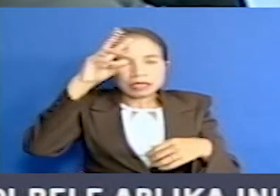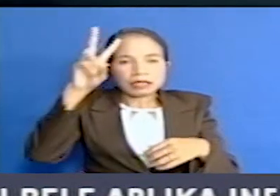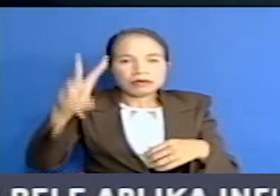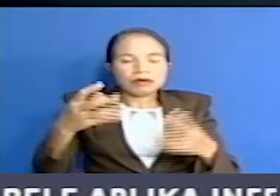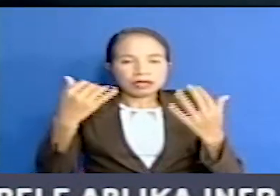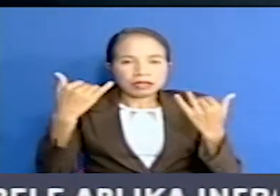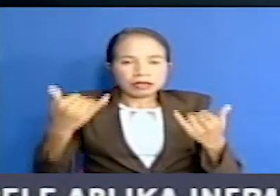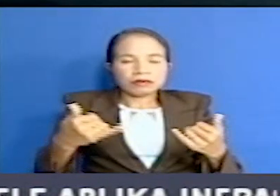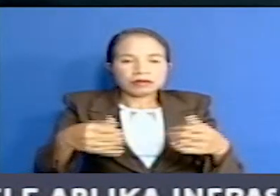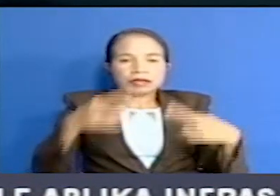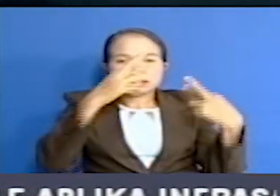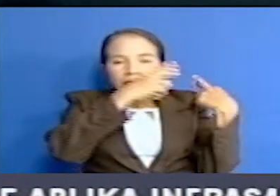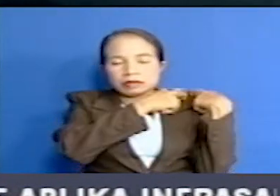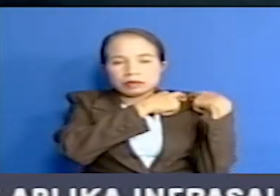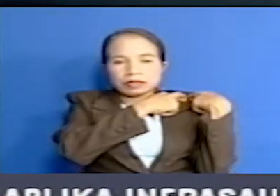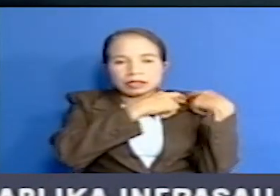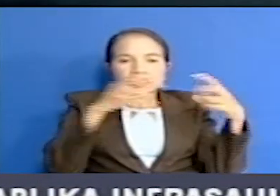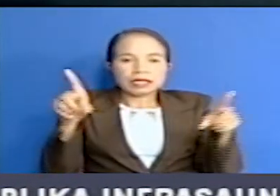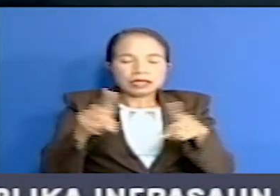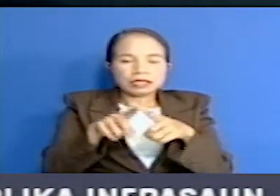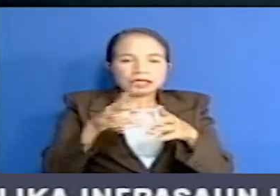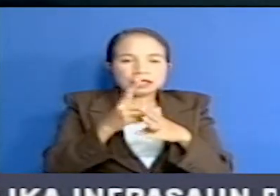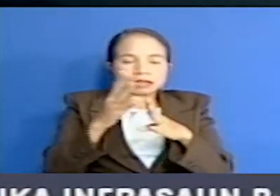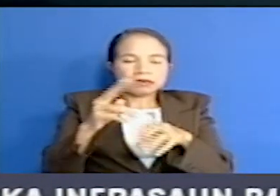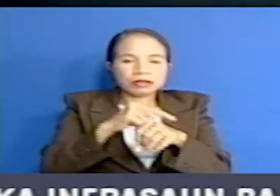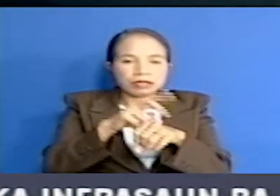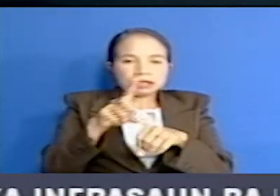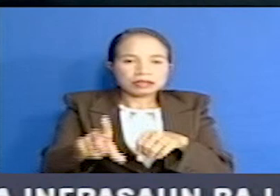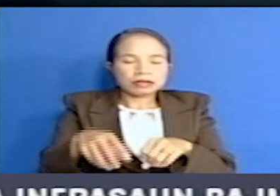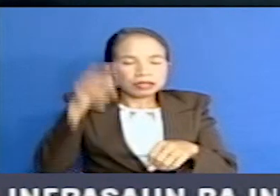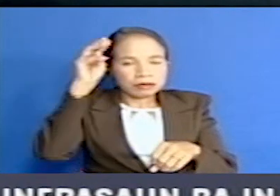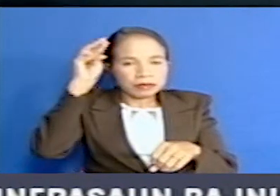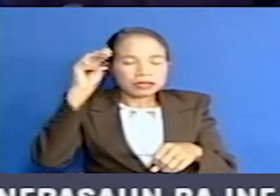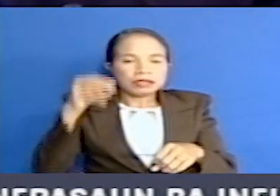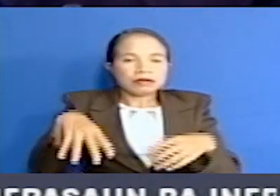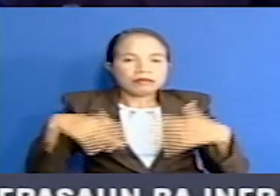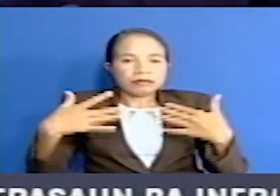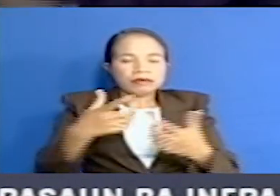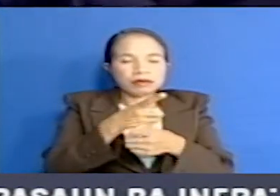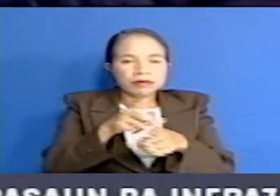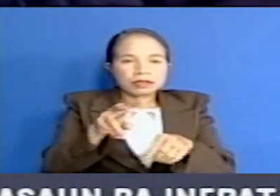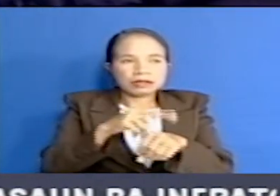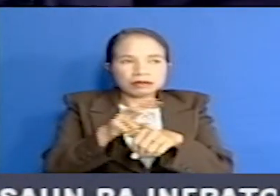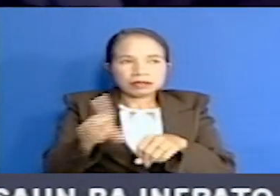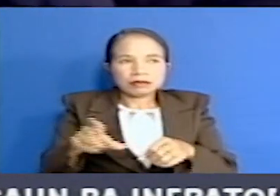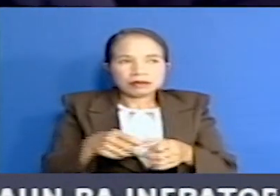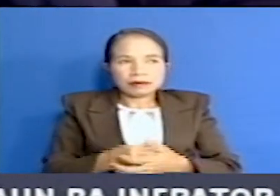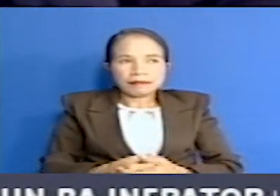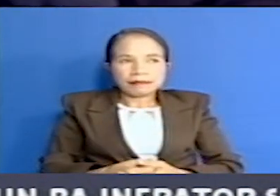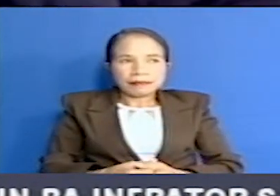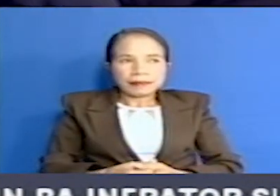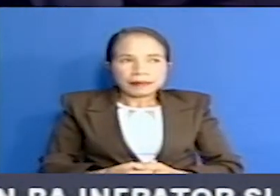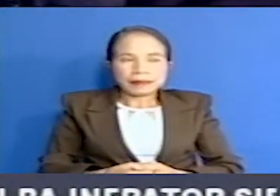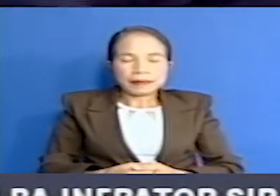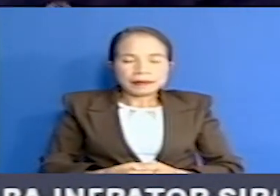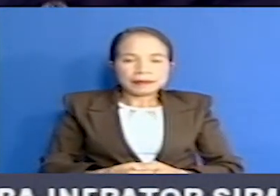da Daucne assume ela cargo nessa diretora nacional e a Ministério Combatentes Libertação Nacional. Vamos ali